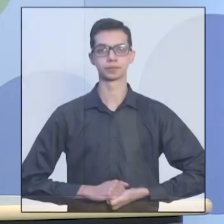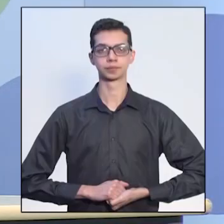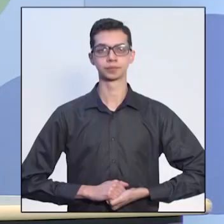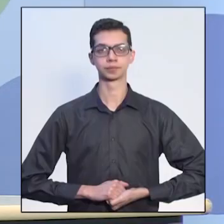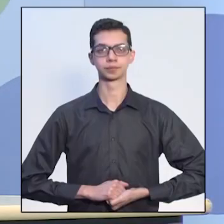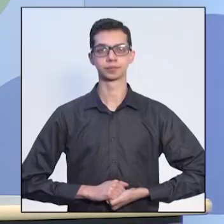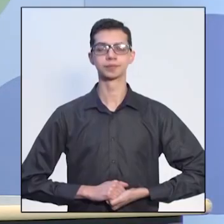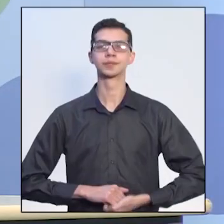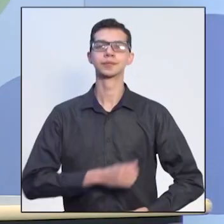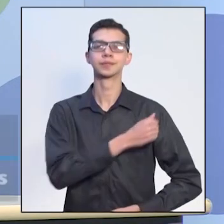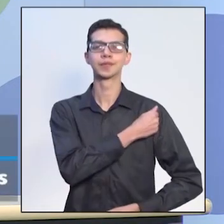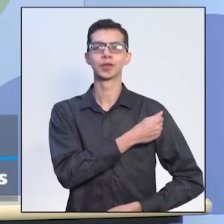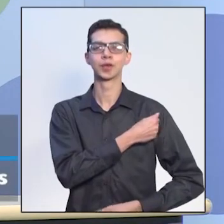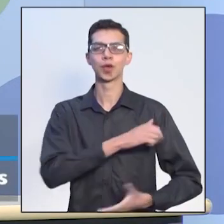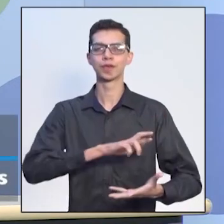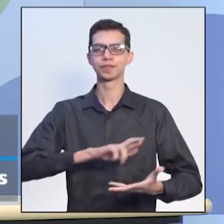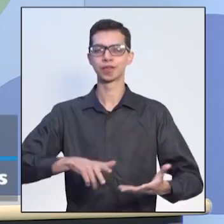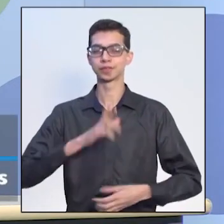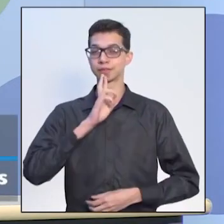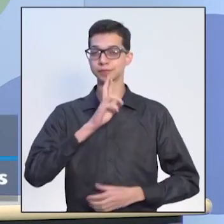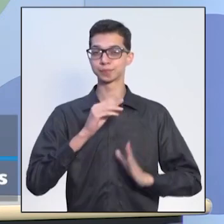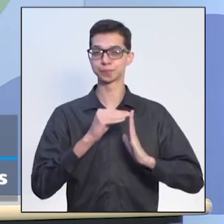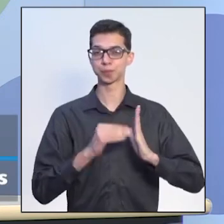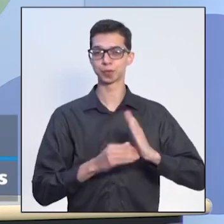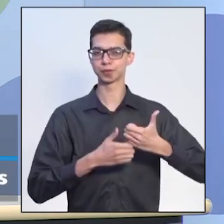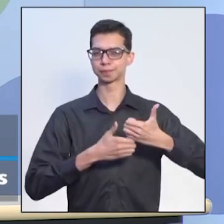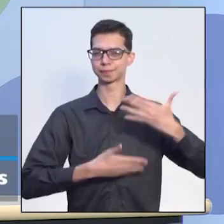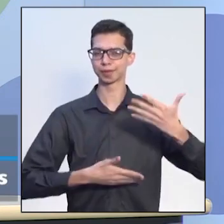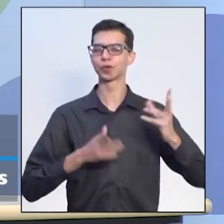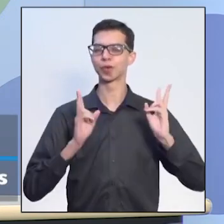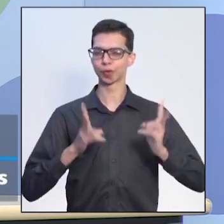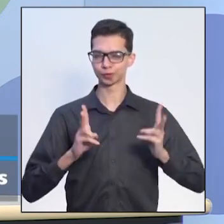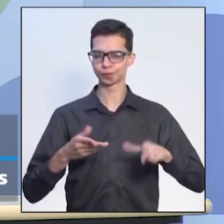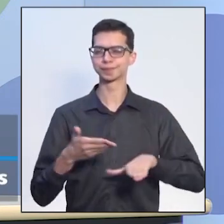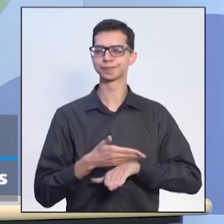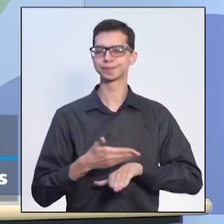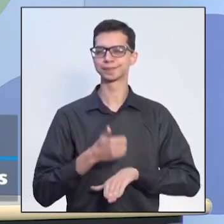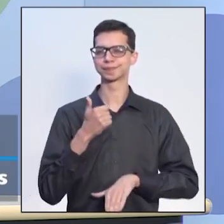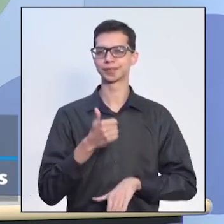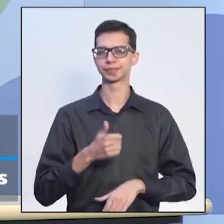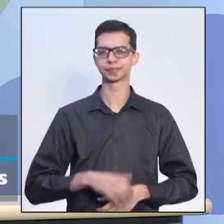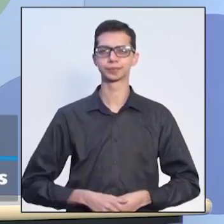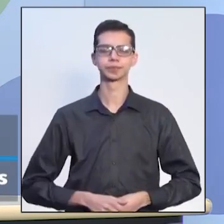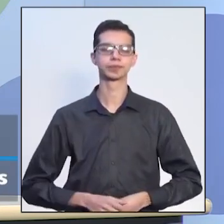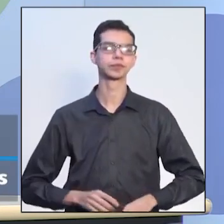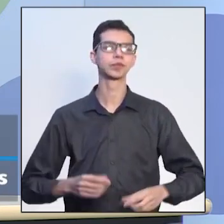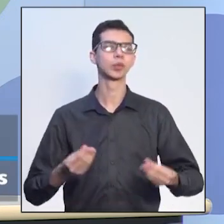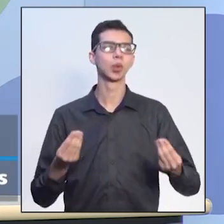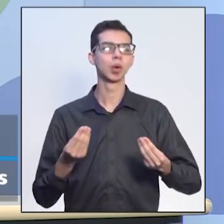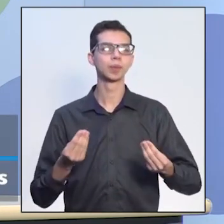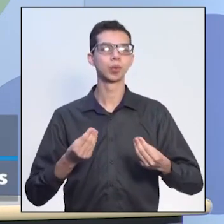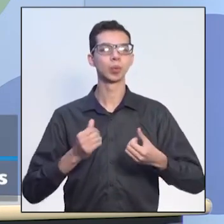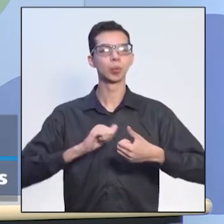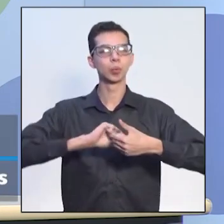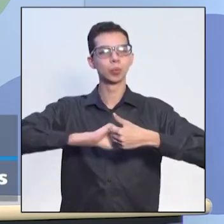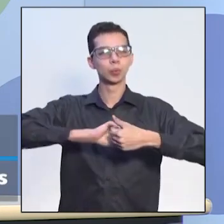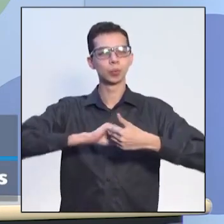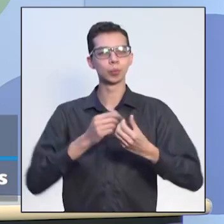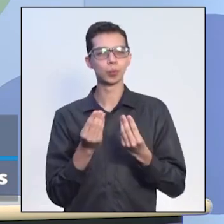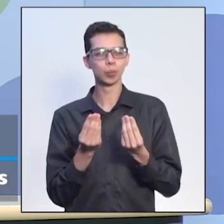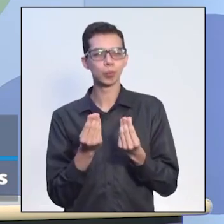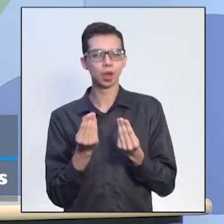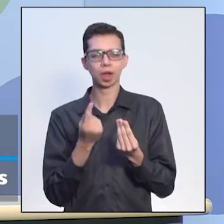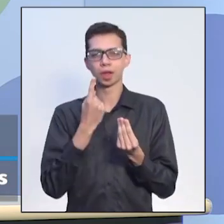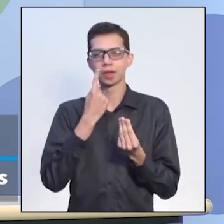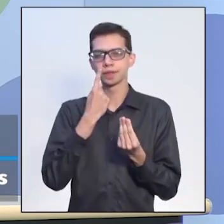E os alunos estão aqui respondendo bastante. Continua participando com a gente aí. A qualidade do filme, então o roteiro do